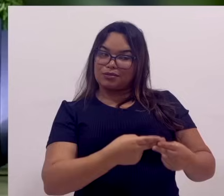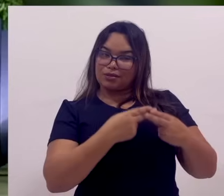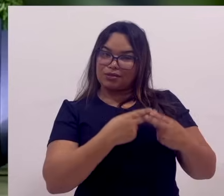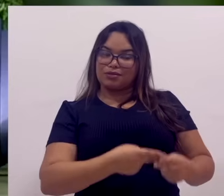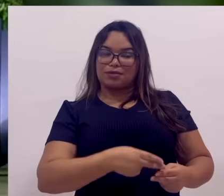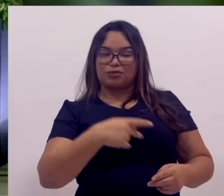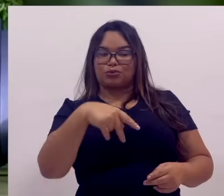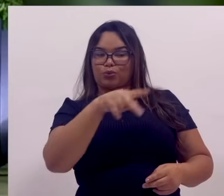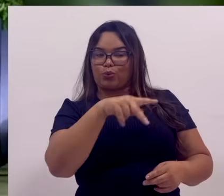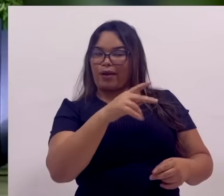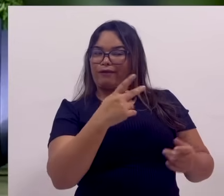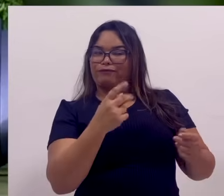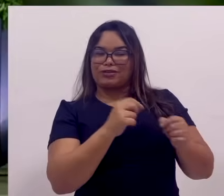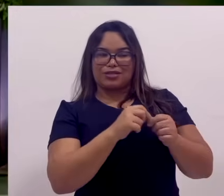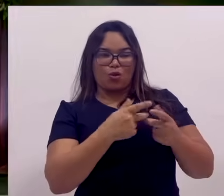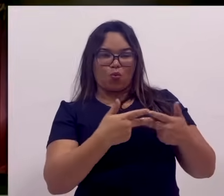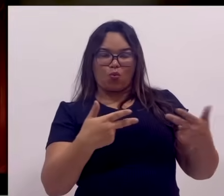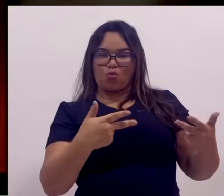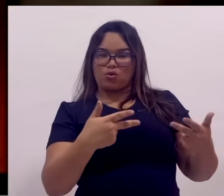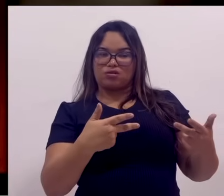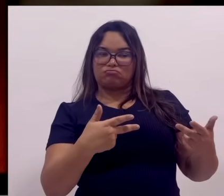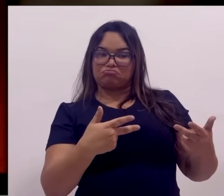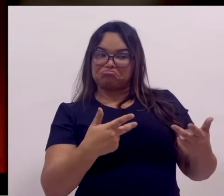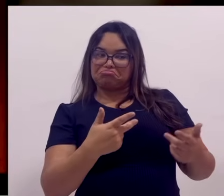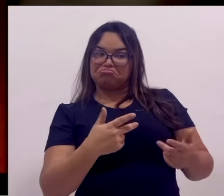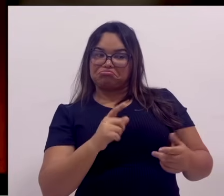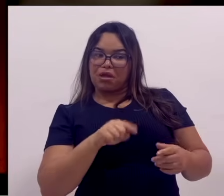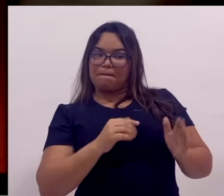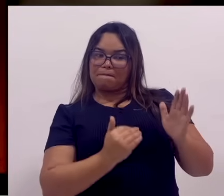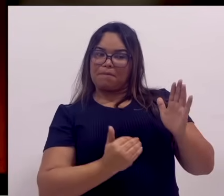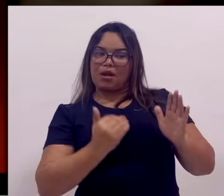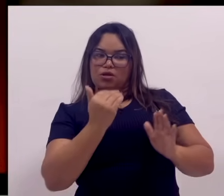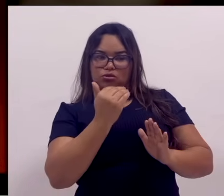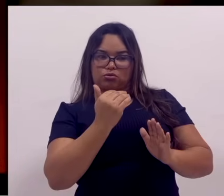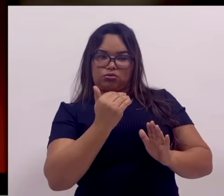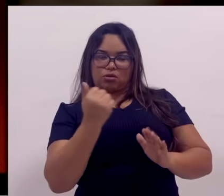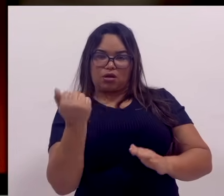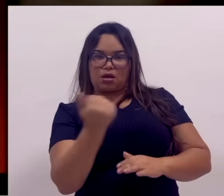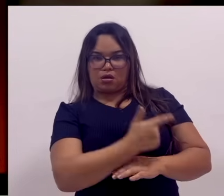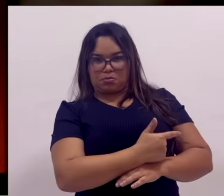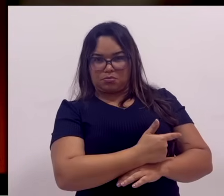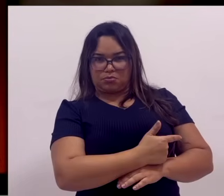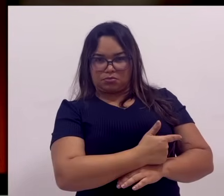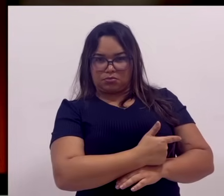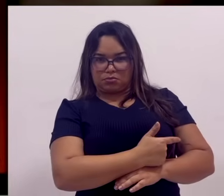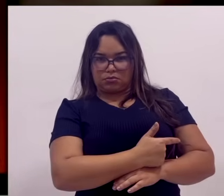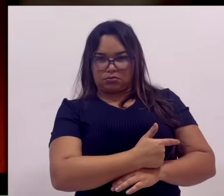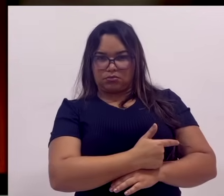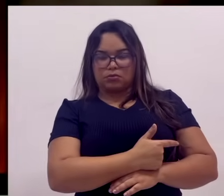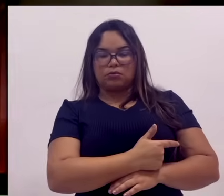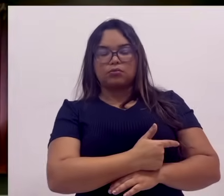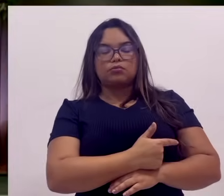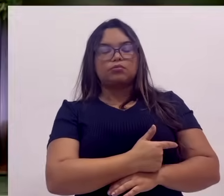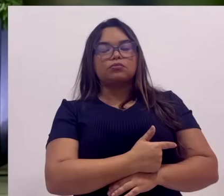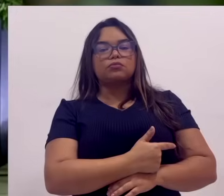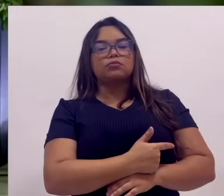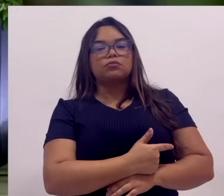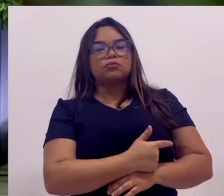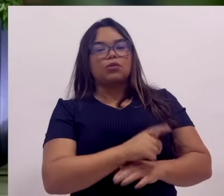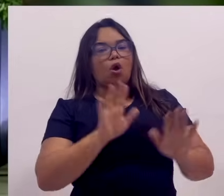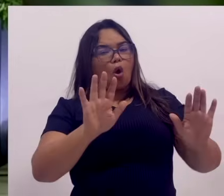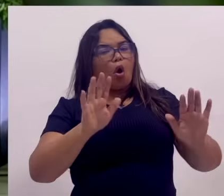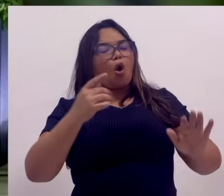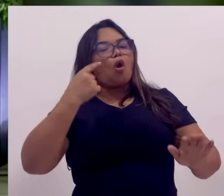triste. E a tua paciência e que as tuas últimas obras são mais do que as primeiras. Portanto, aqui temos uma